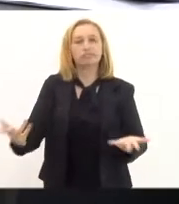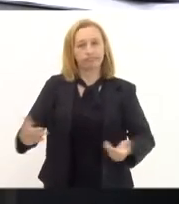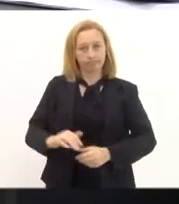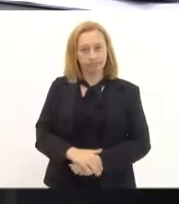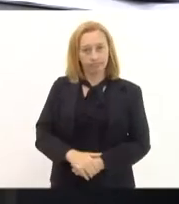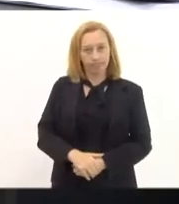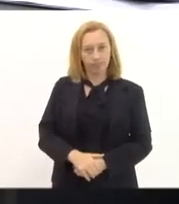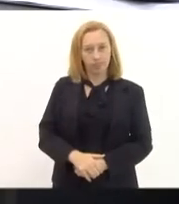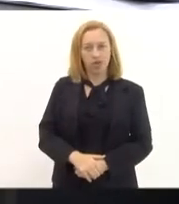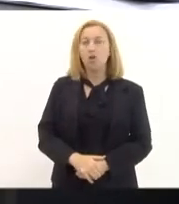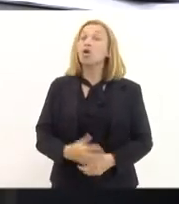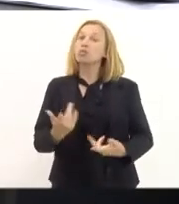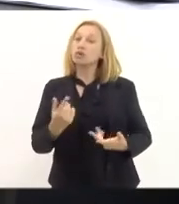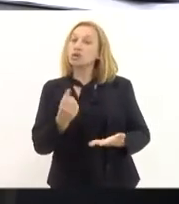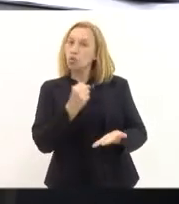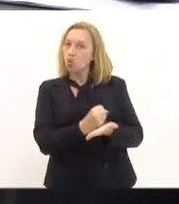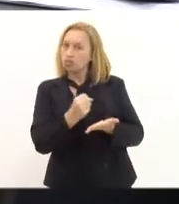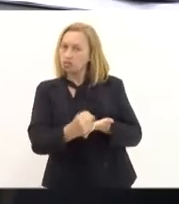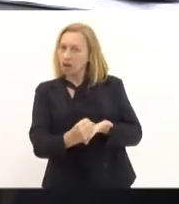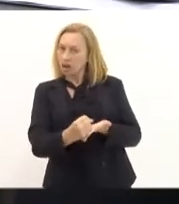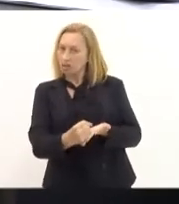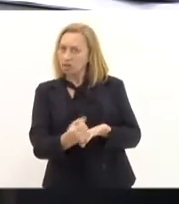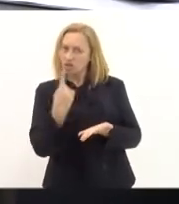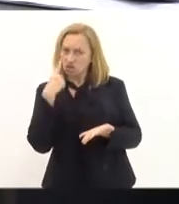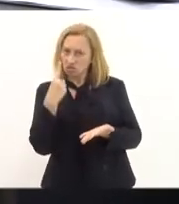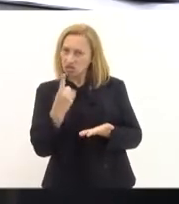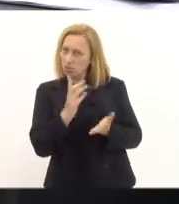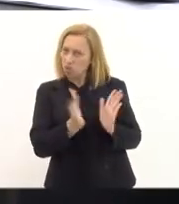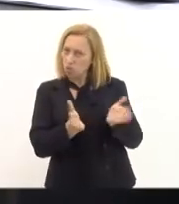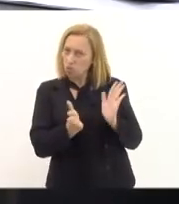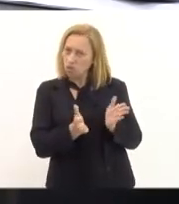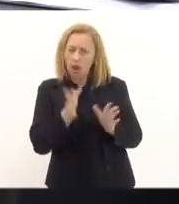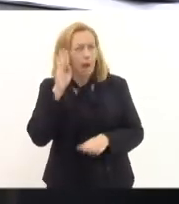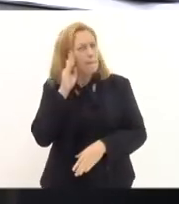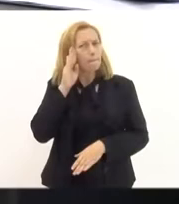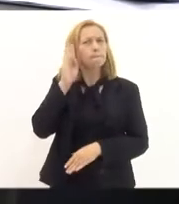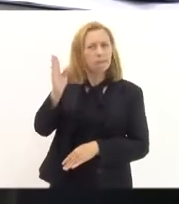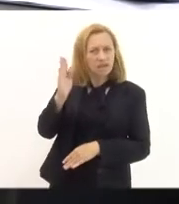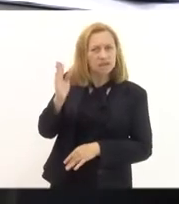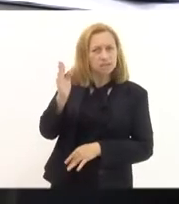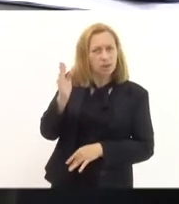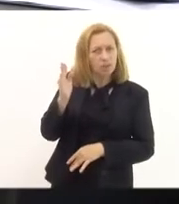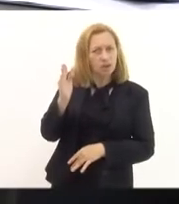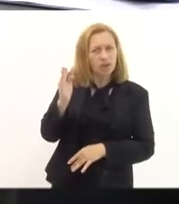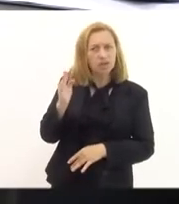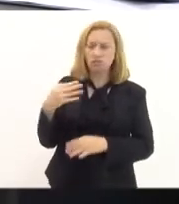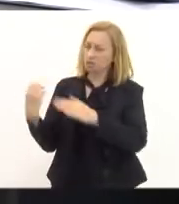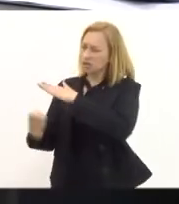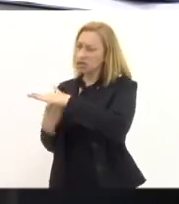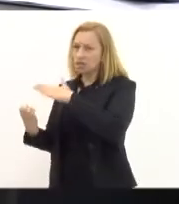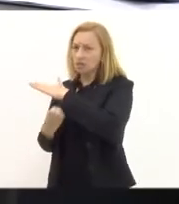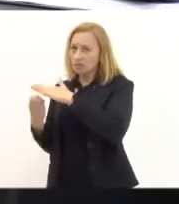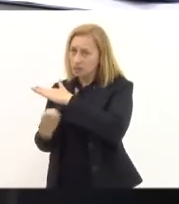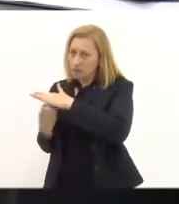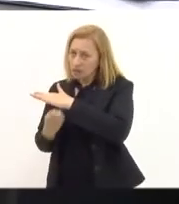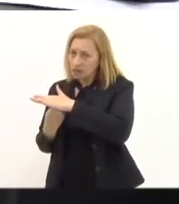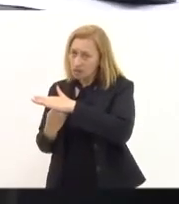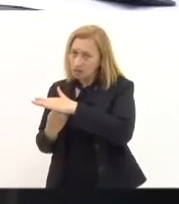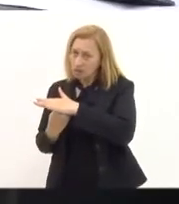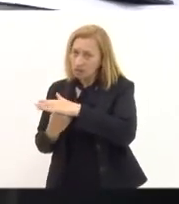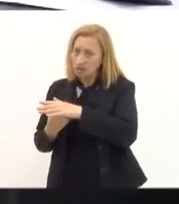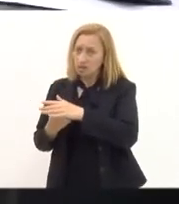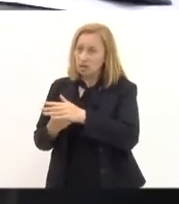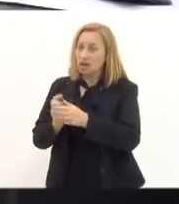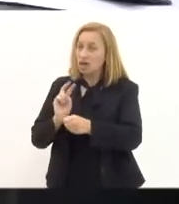porque a maioria dos contratos de concessão Principalmente quando as concessionárias são tomadores de